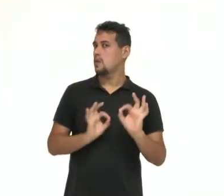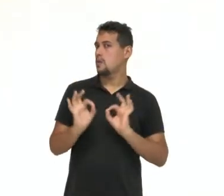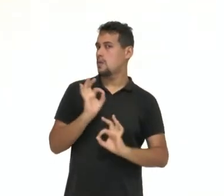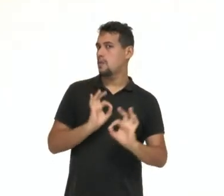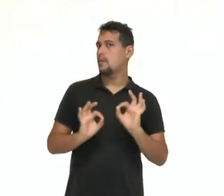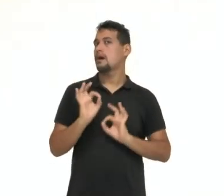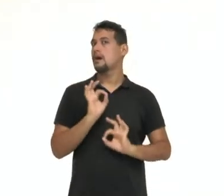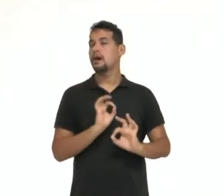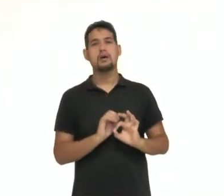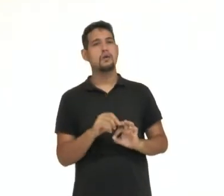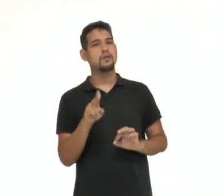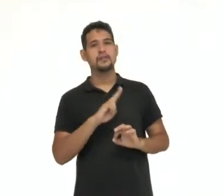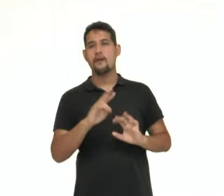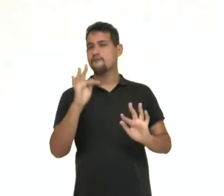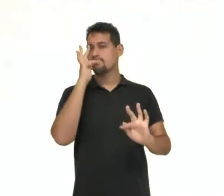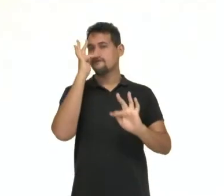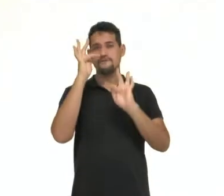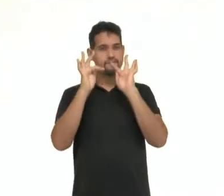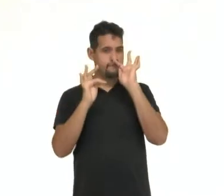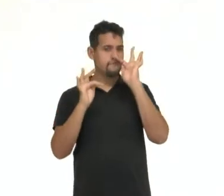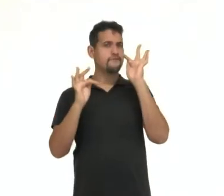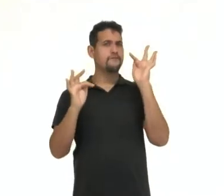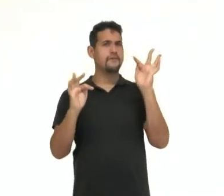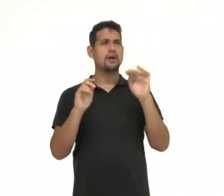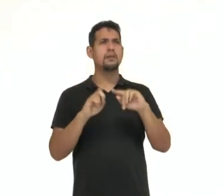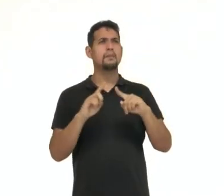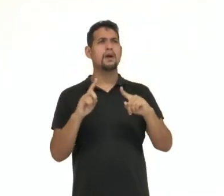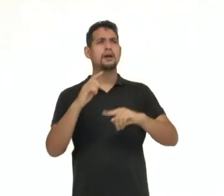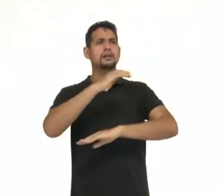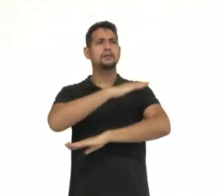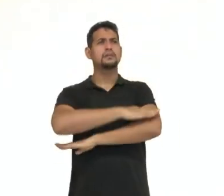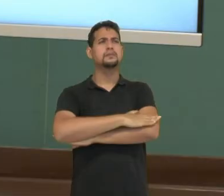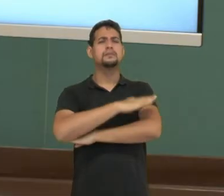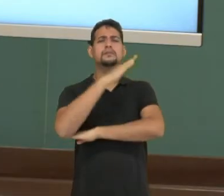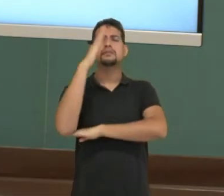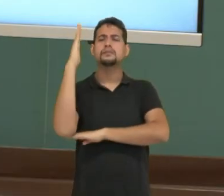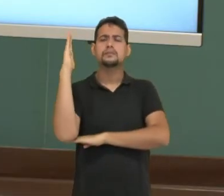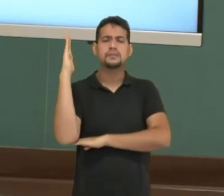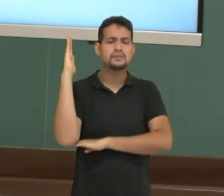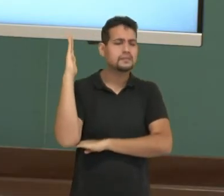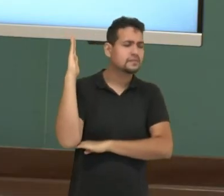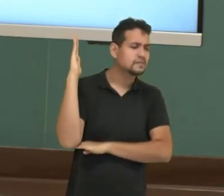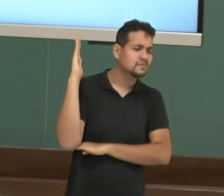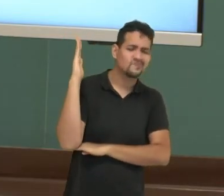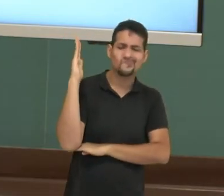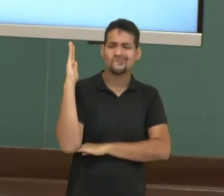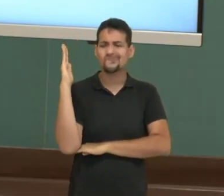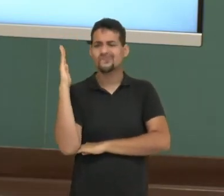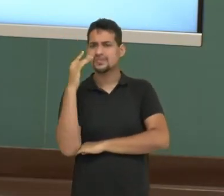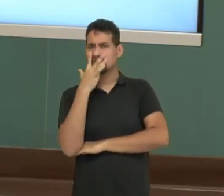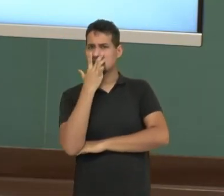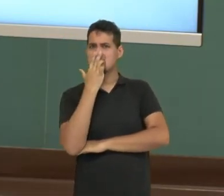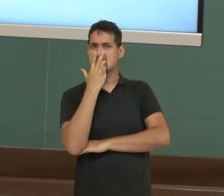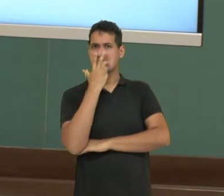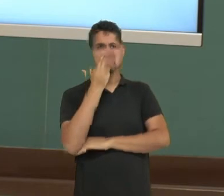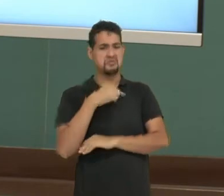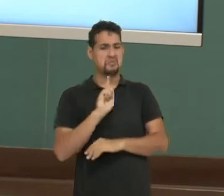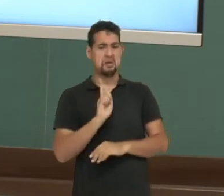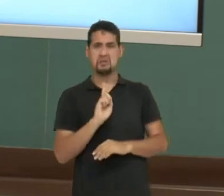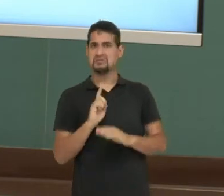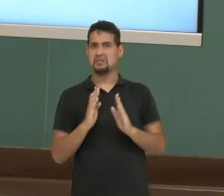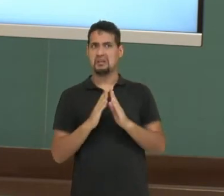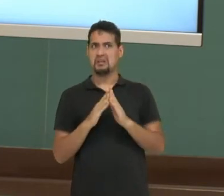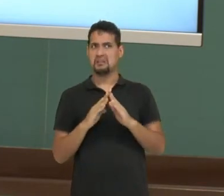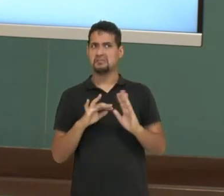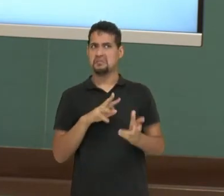né? Coloca flores. Daí ele olha pela janela e fala: ah, eu acho que nós alugamos, né? Não é a nossa casa mais